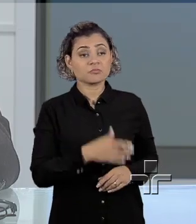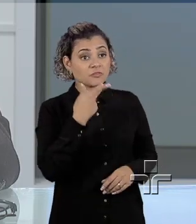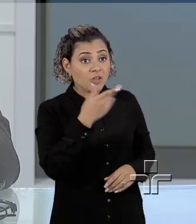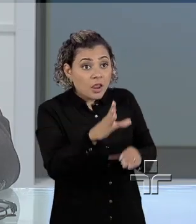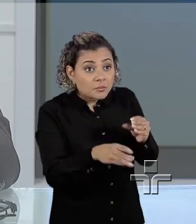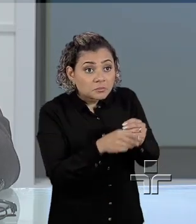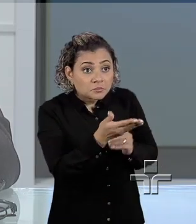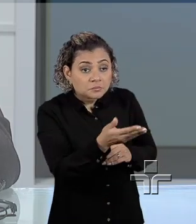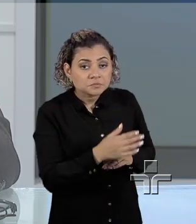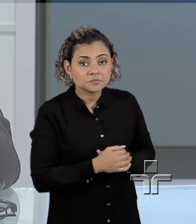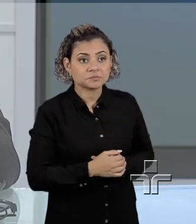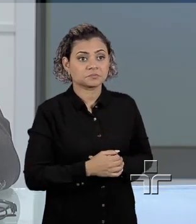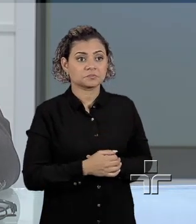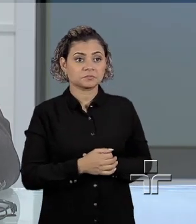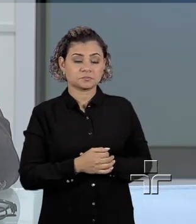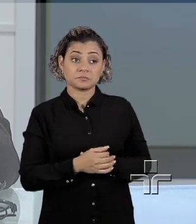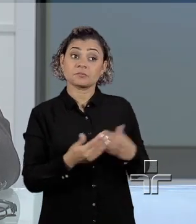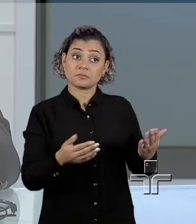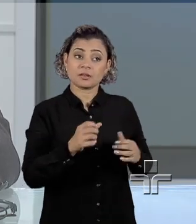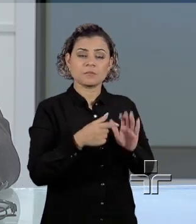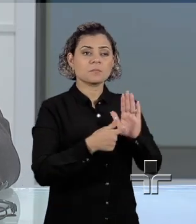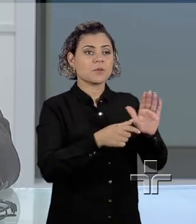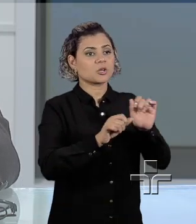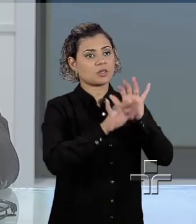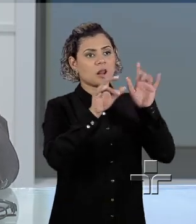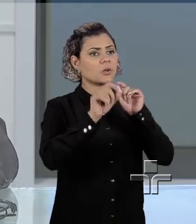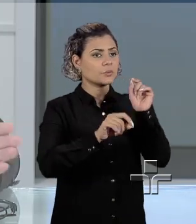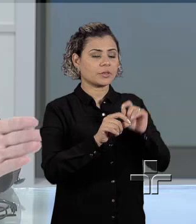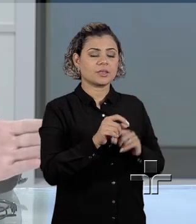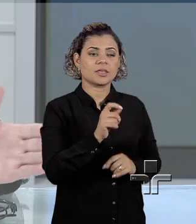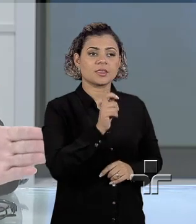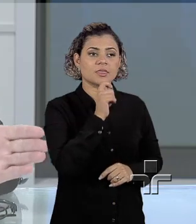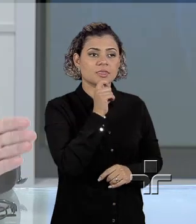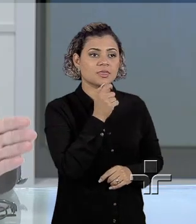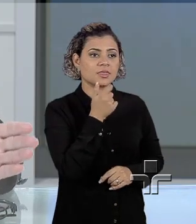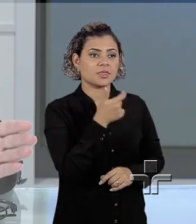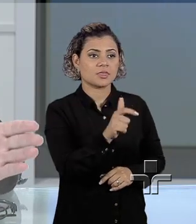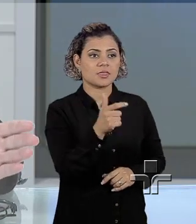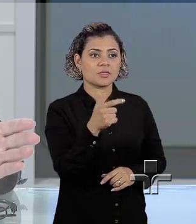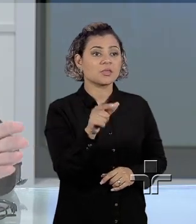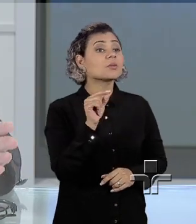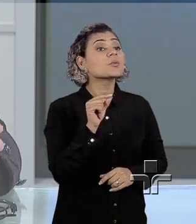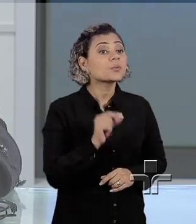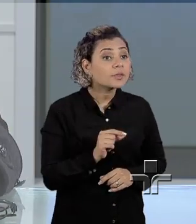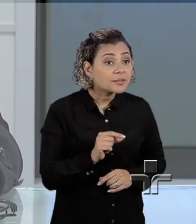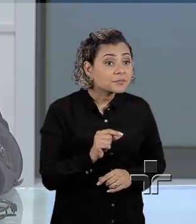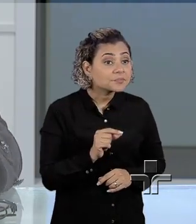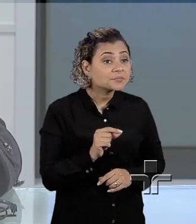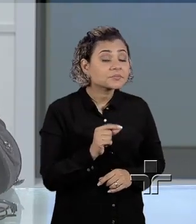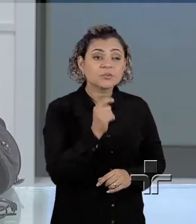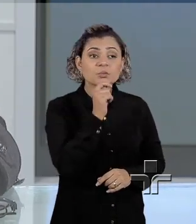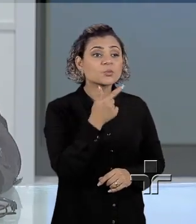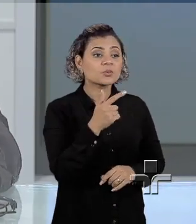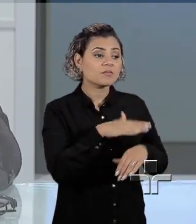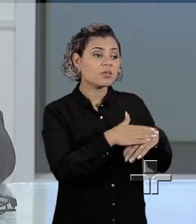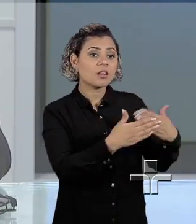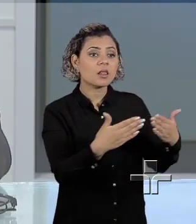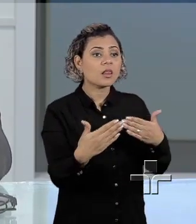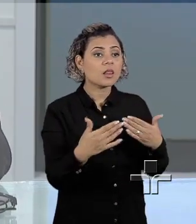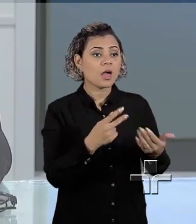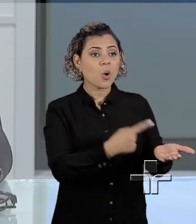falar... O que fica claro é que não houve nada disso, o que não houve conversas